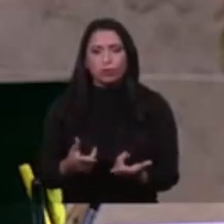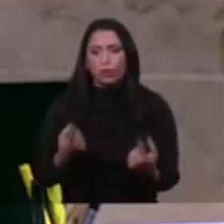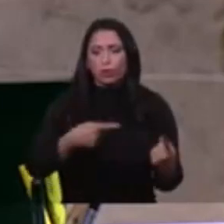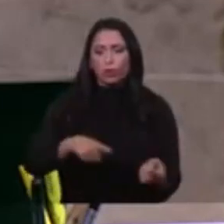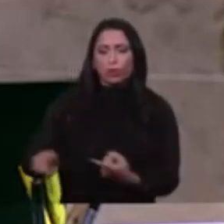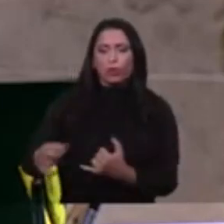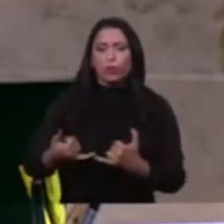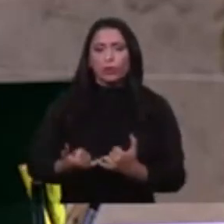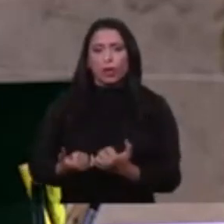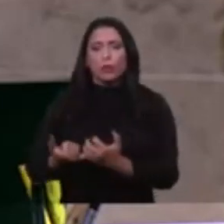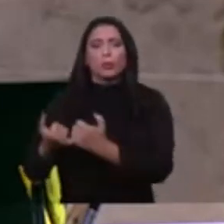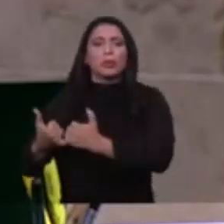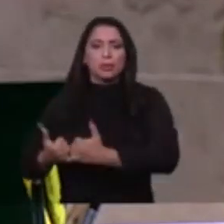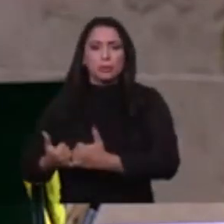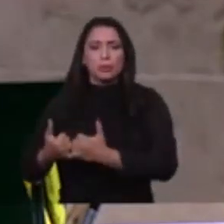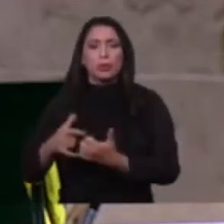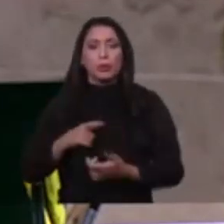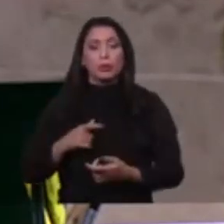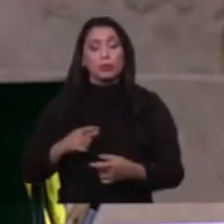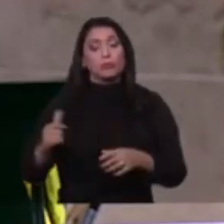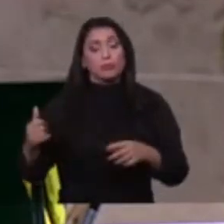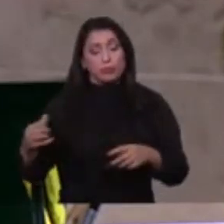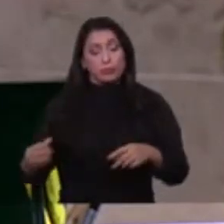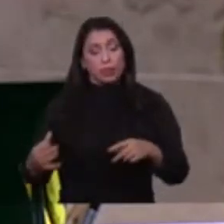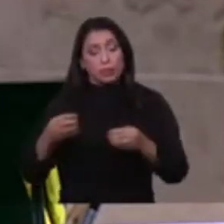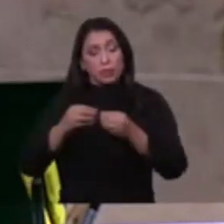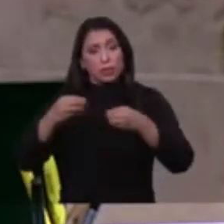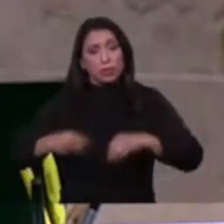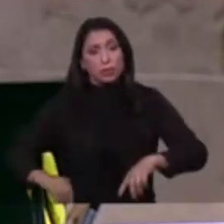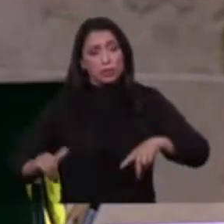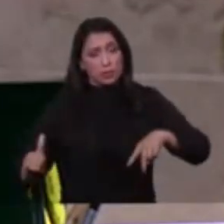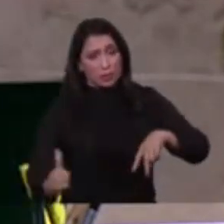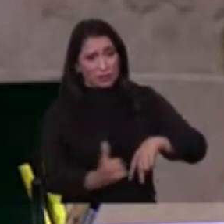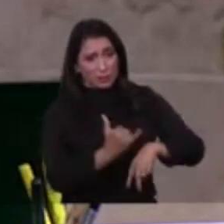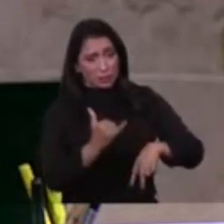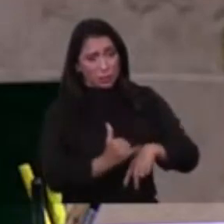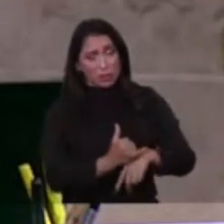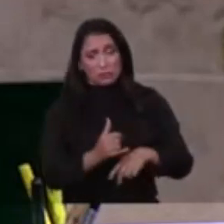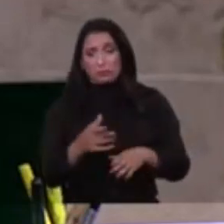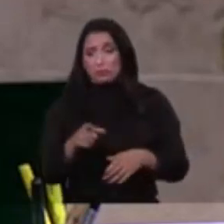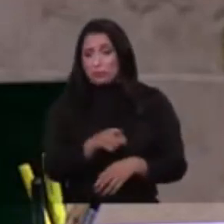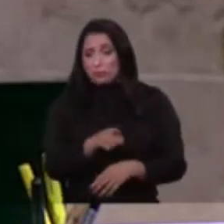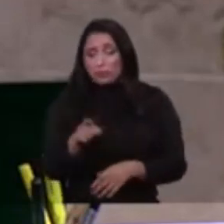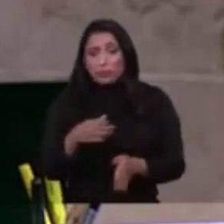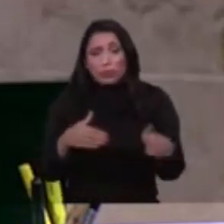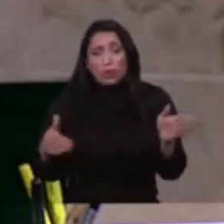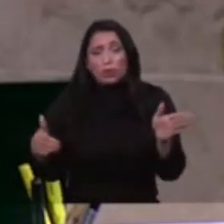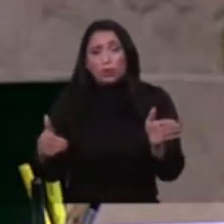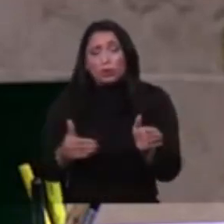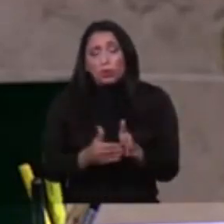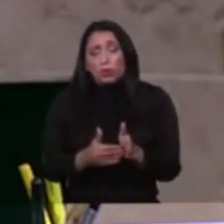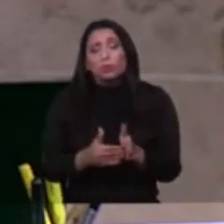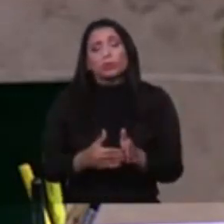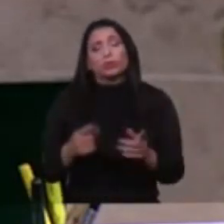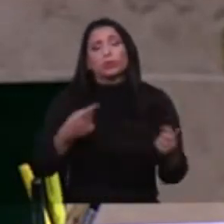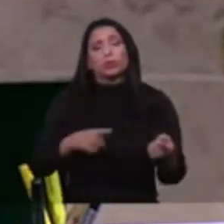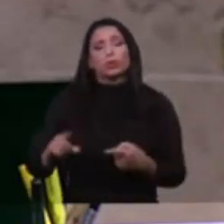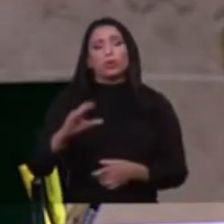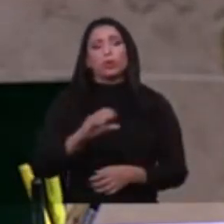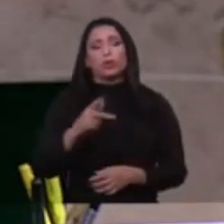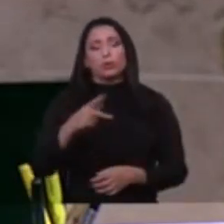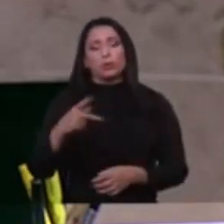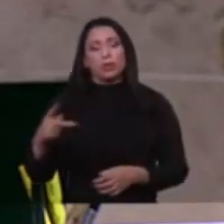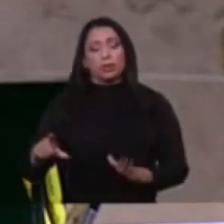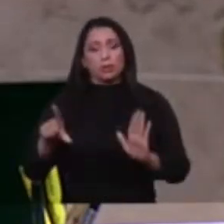considerável prejuízo para a vítima, todos do Código Penal, e artigo 62.1 da Lei número